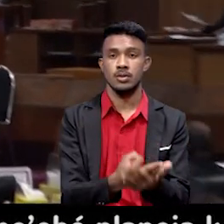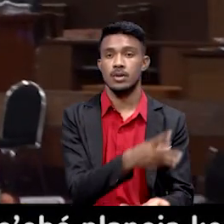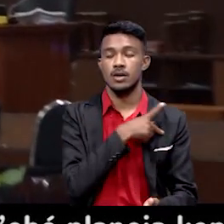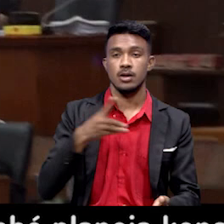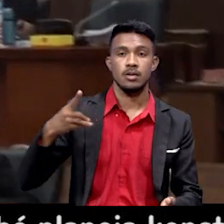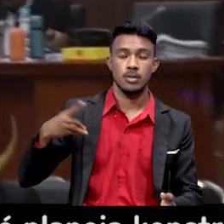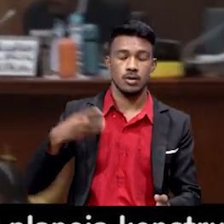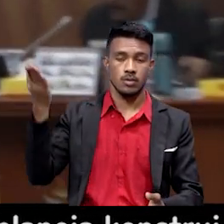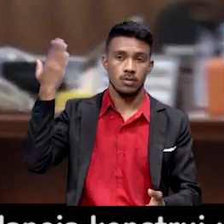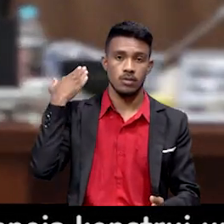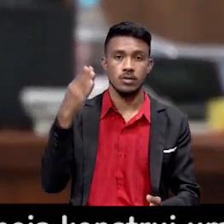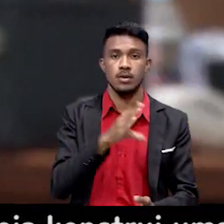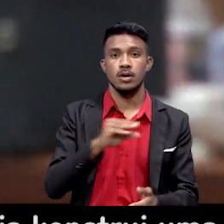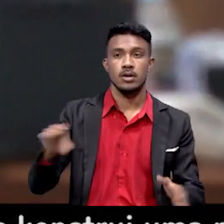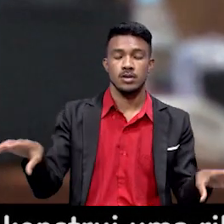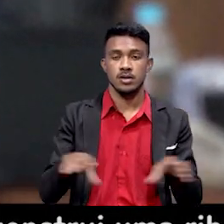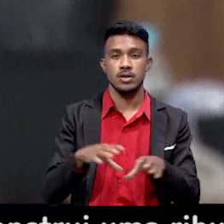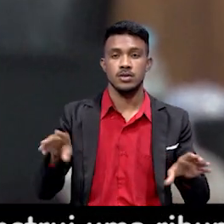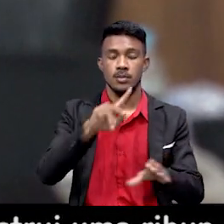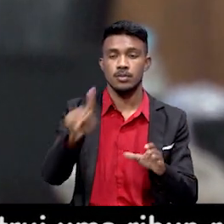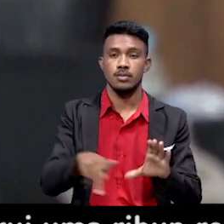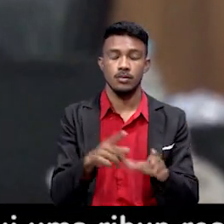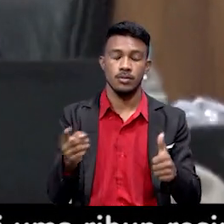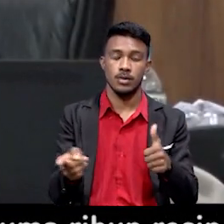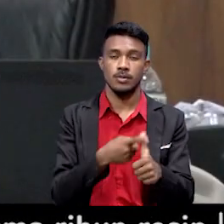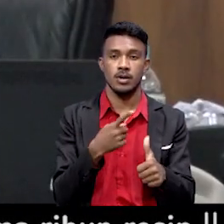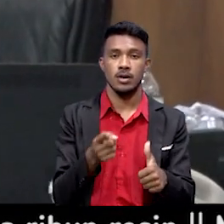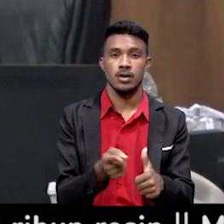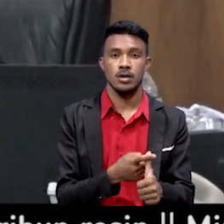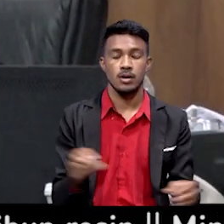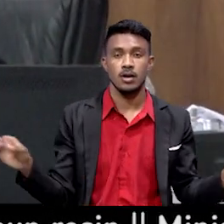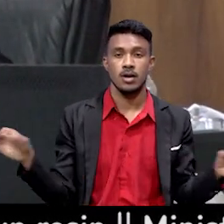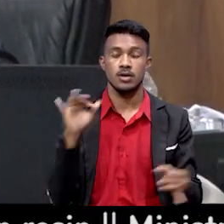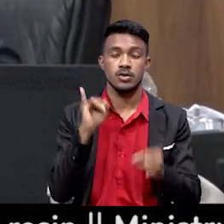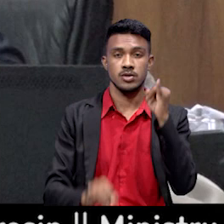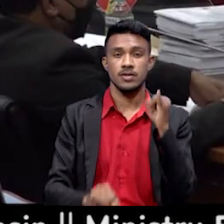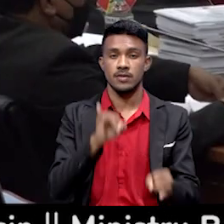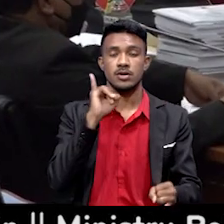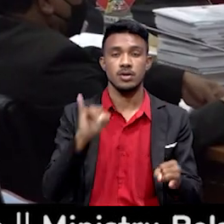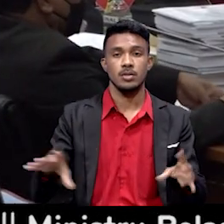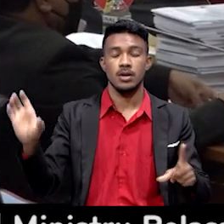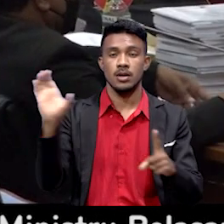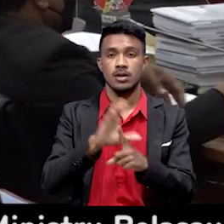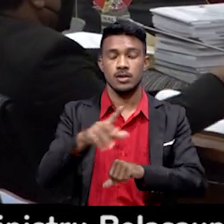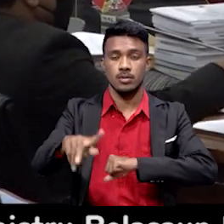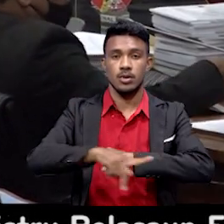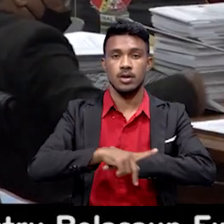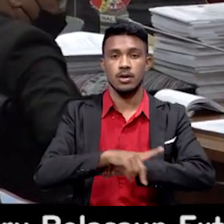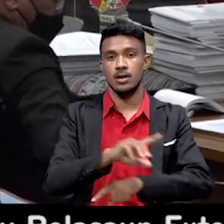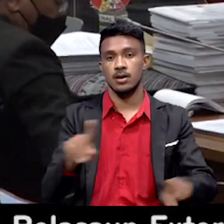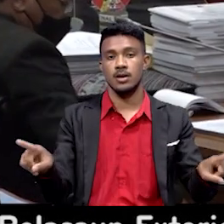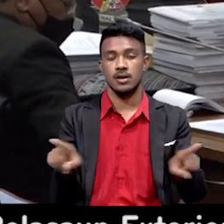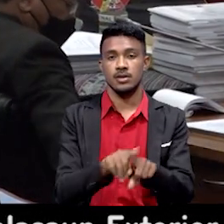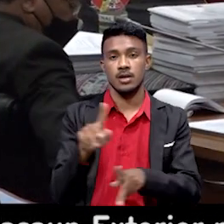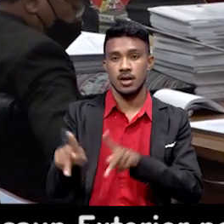ex-titulares. Resimine hanesa privilégio excepcional nebelaia justificação ba classe política, enquanto